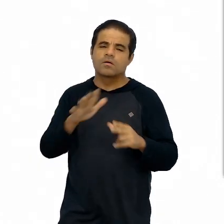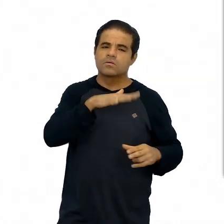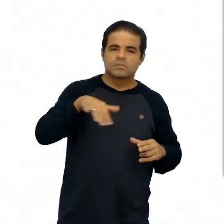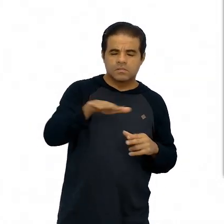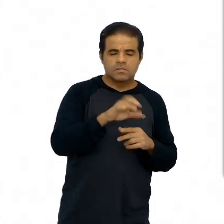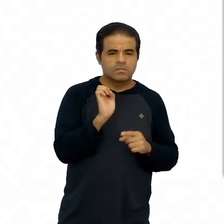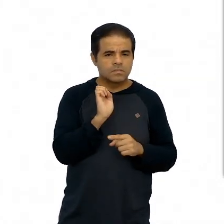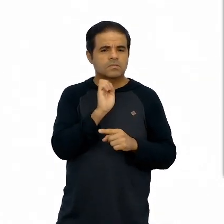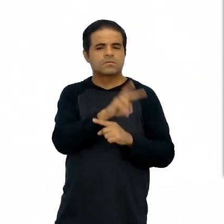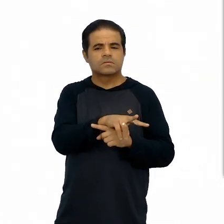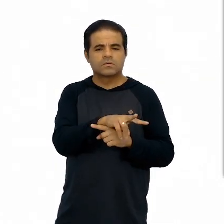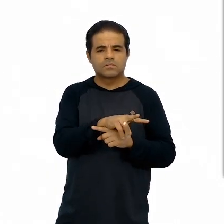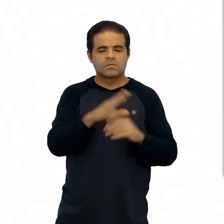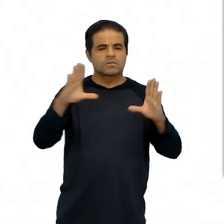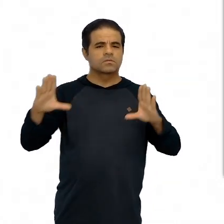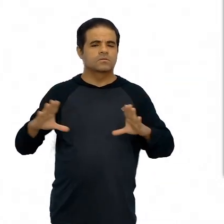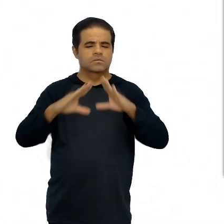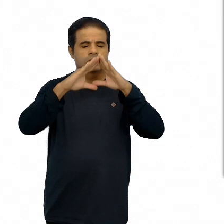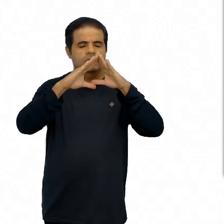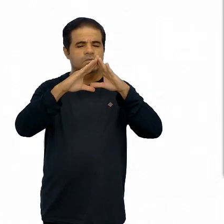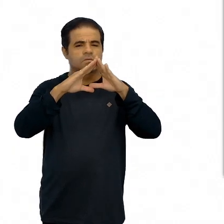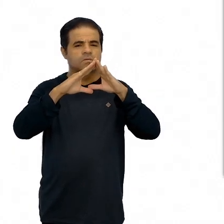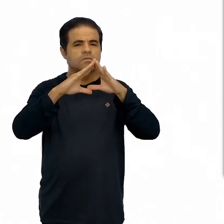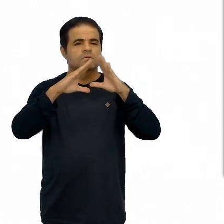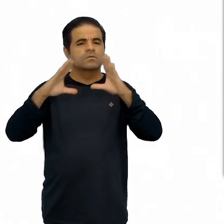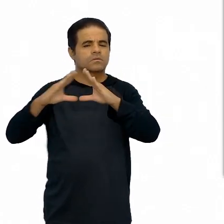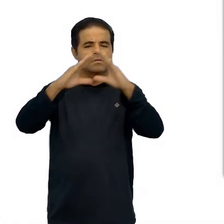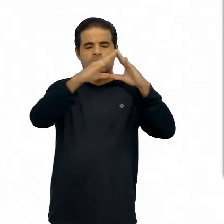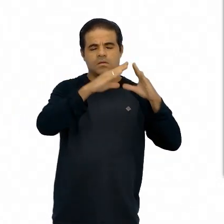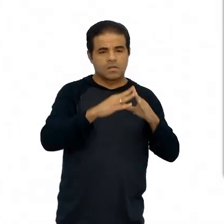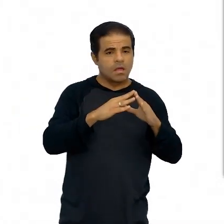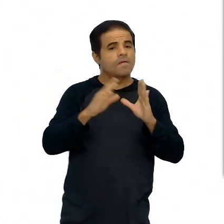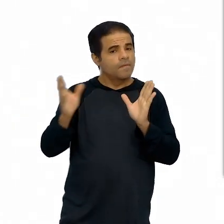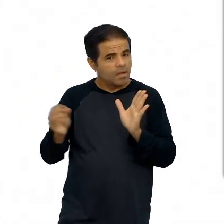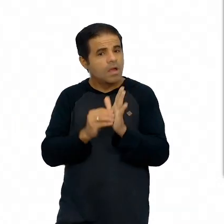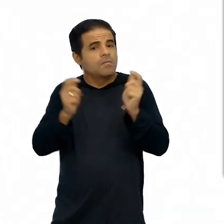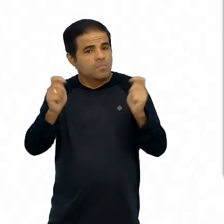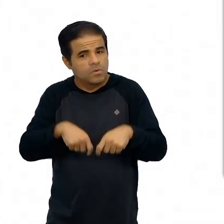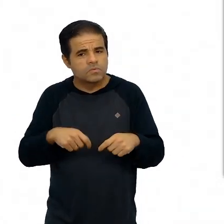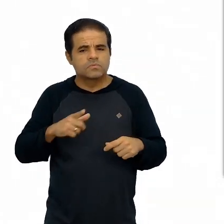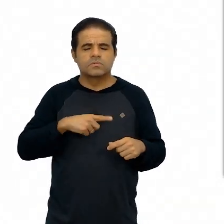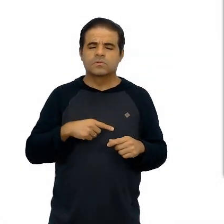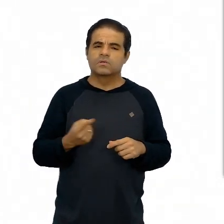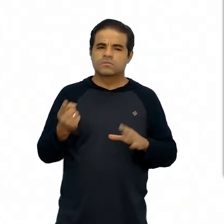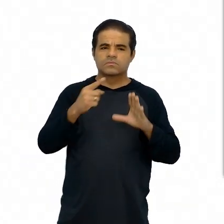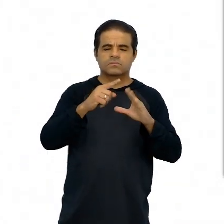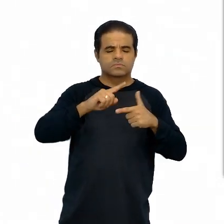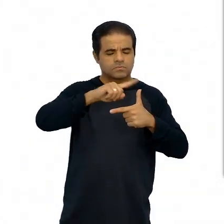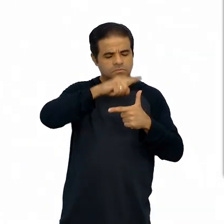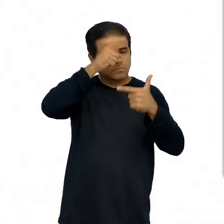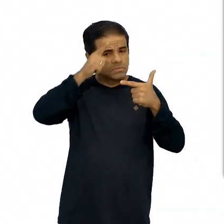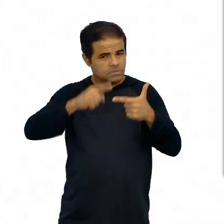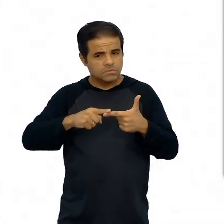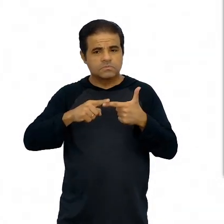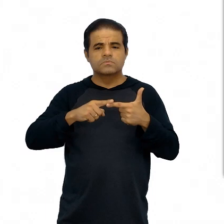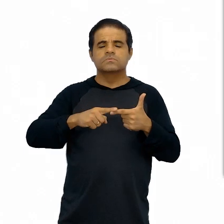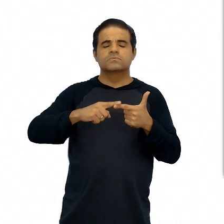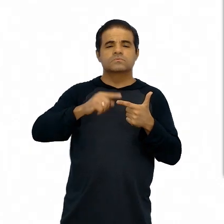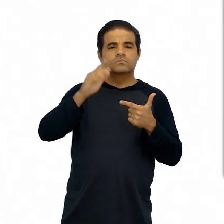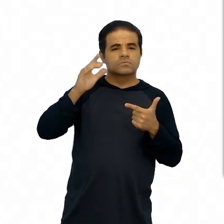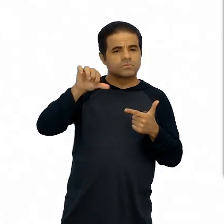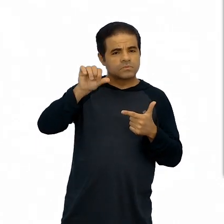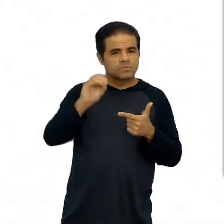são denominados triângulos retângulos, visto que possuem um ângulo reto, né, um ângulo